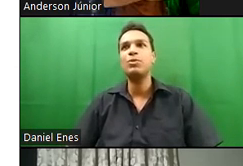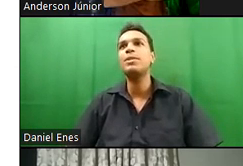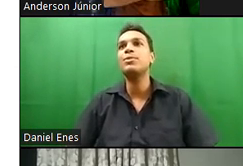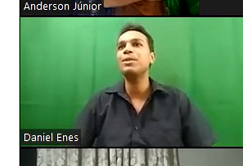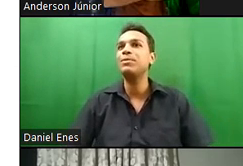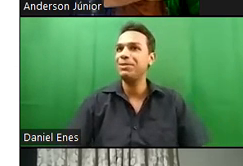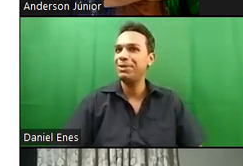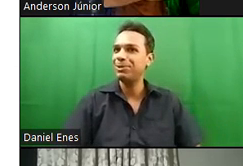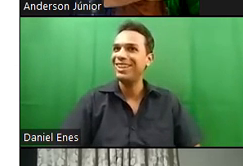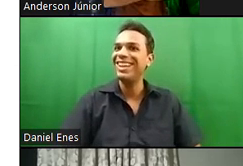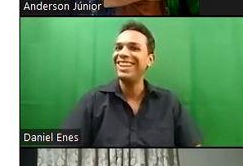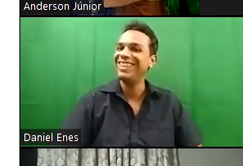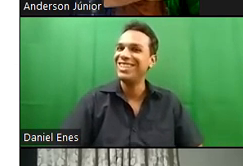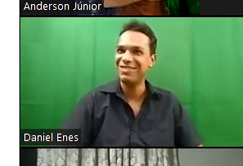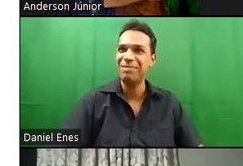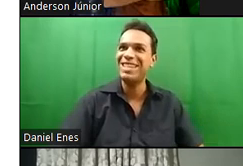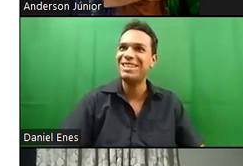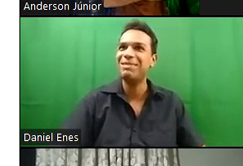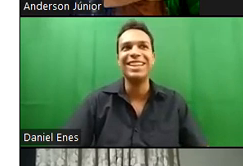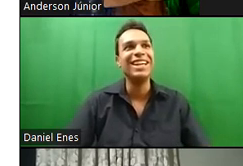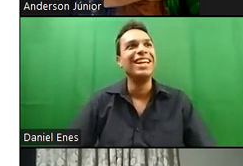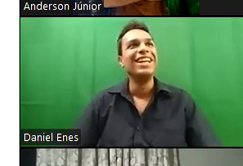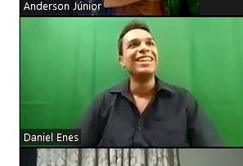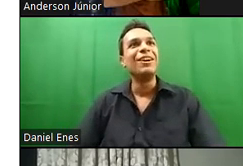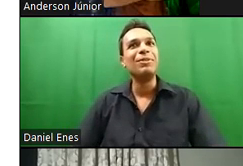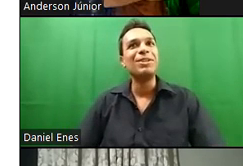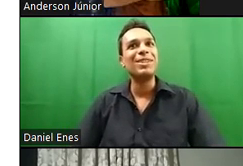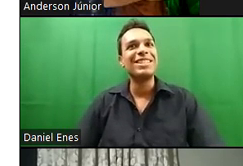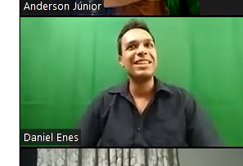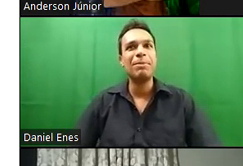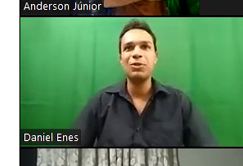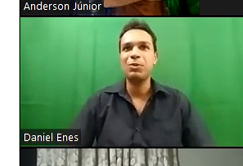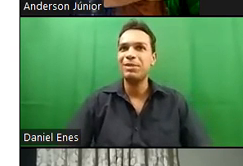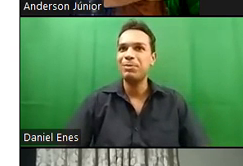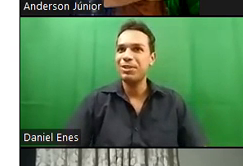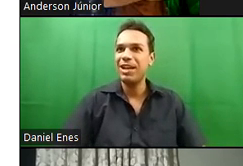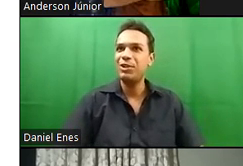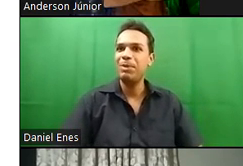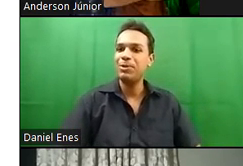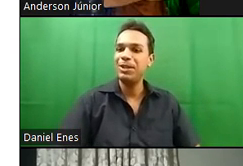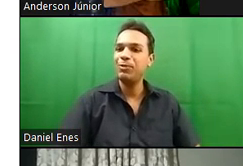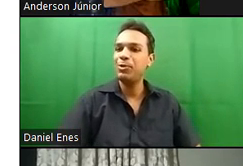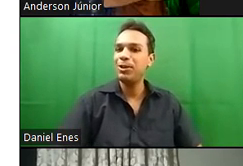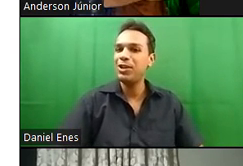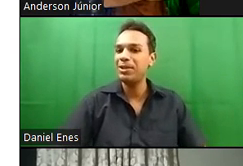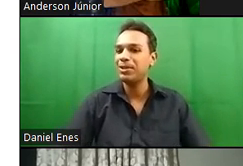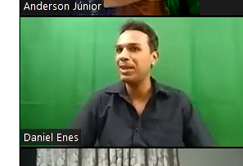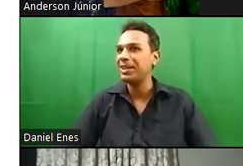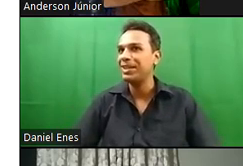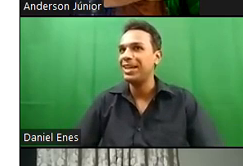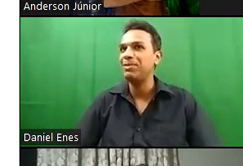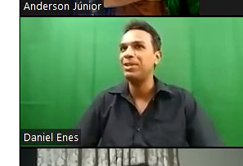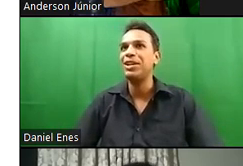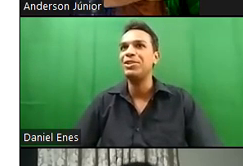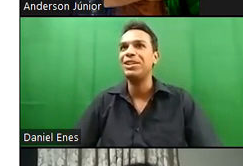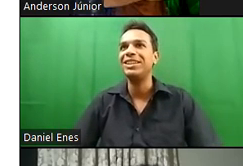algumas coisinhas do que você falou, né? Você vai perceber, talvez, do que exatamente nos próximos slides. Mas eu queria ouvir o Rogério também, que